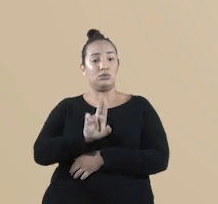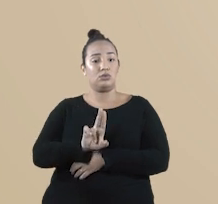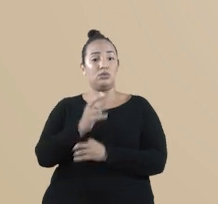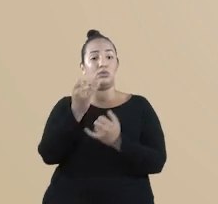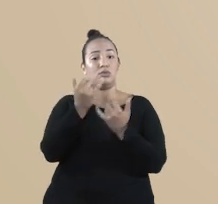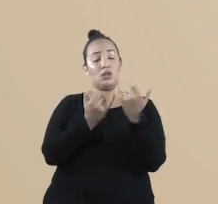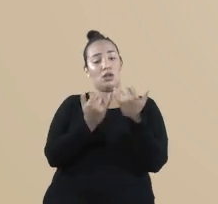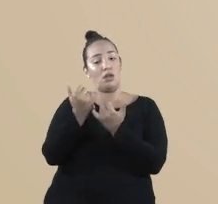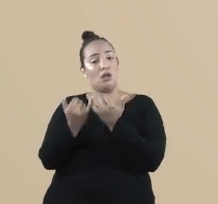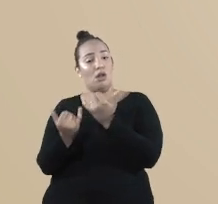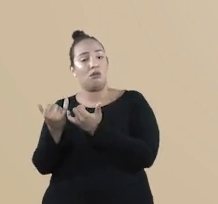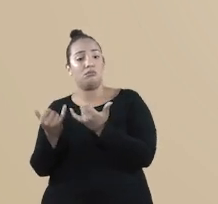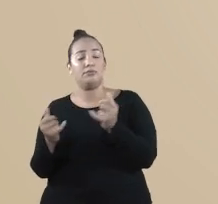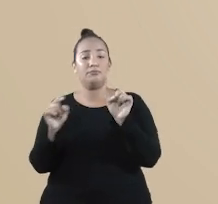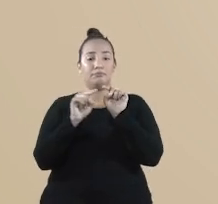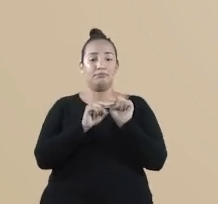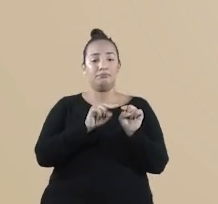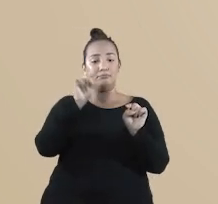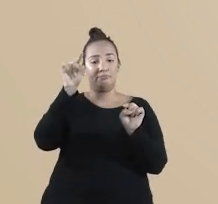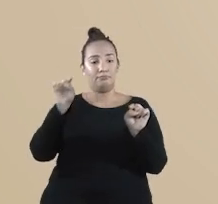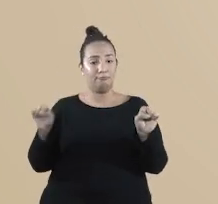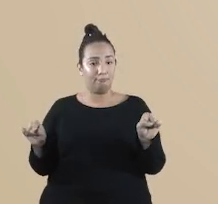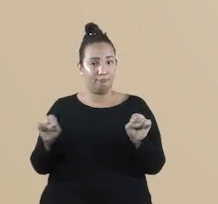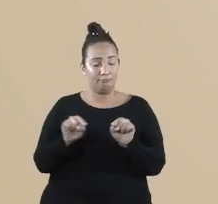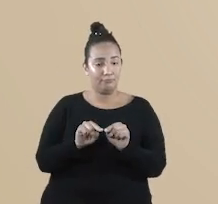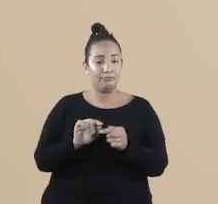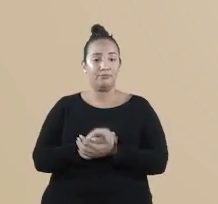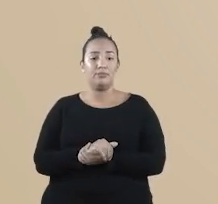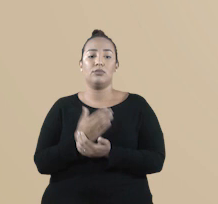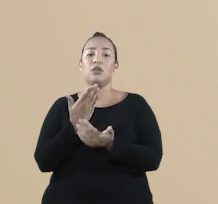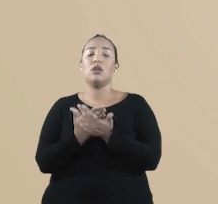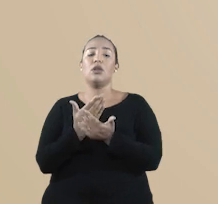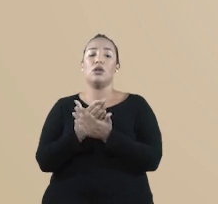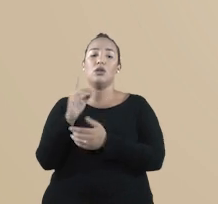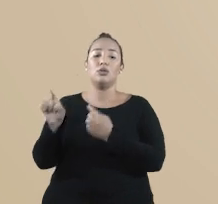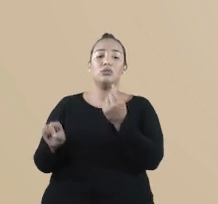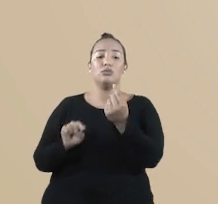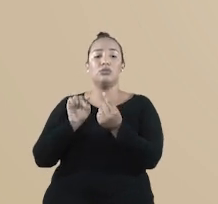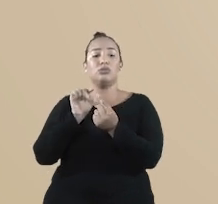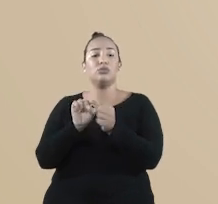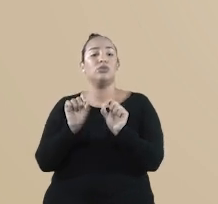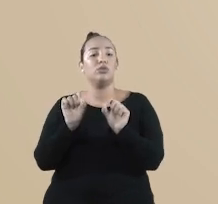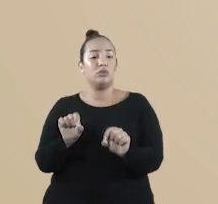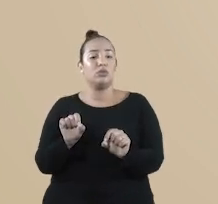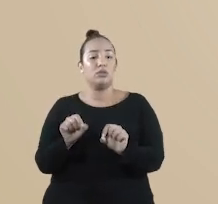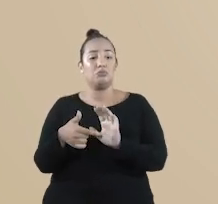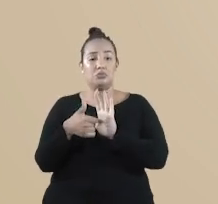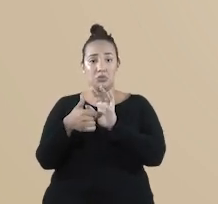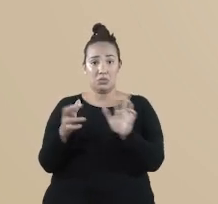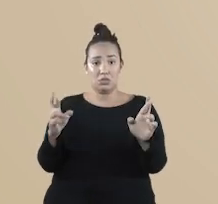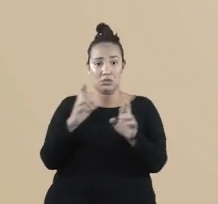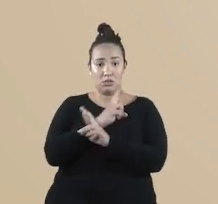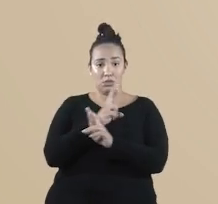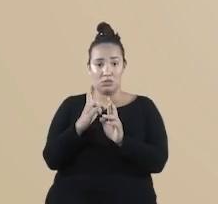utilizando, inclusive, a semelhança de triângulos. O objetivo da aula é aplicar relações